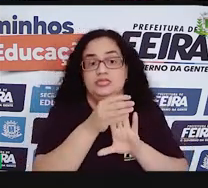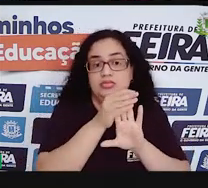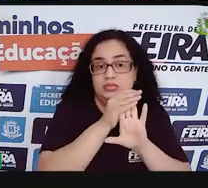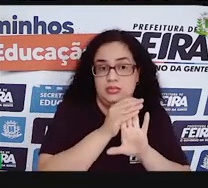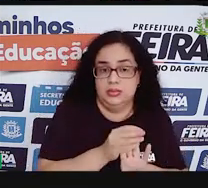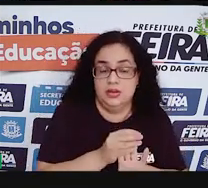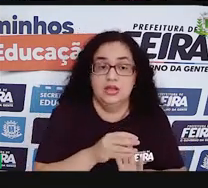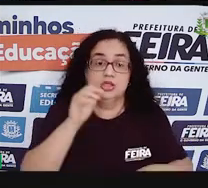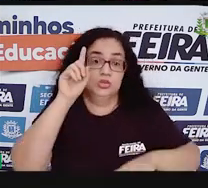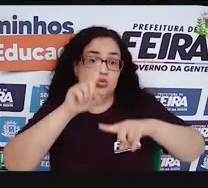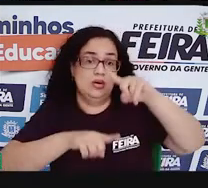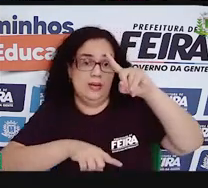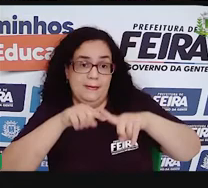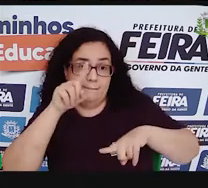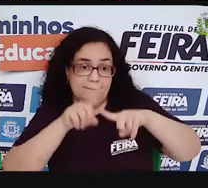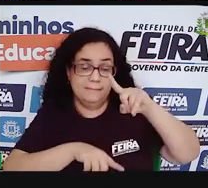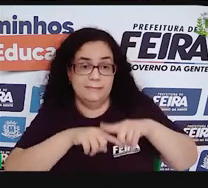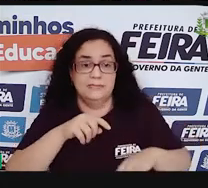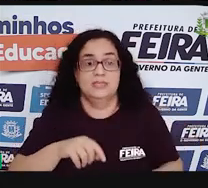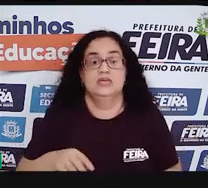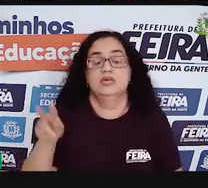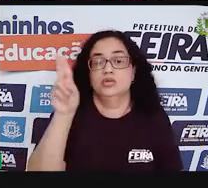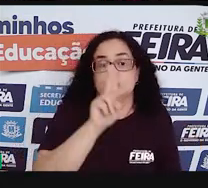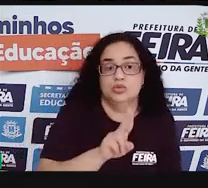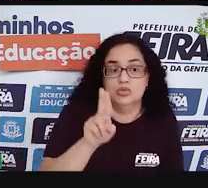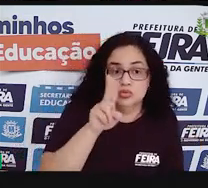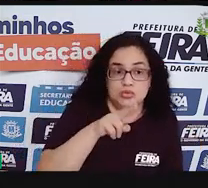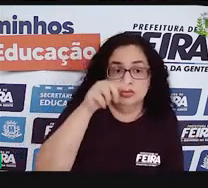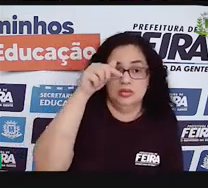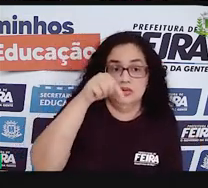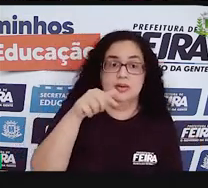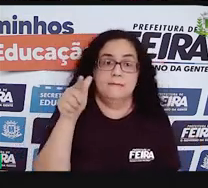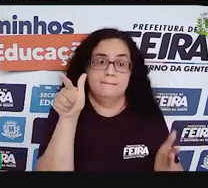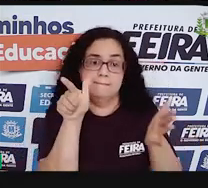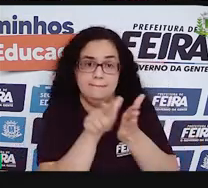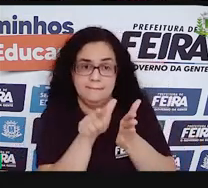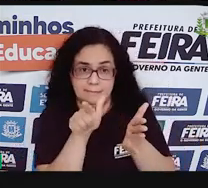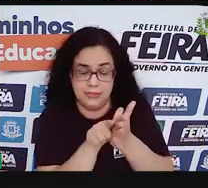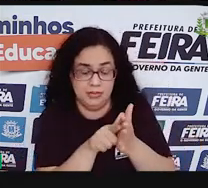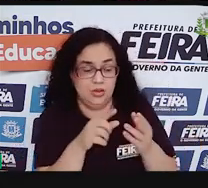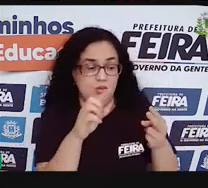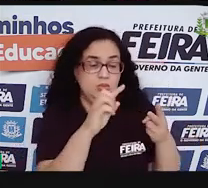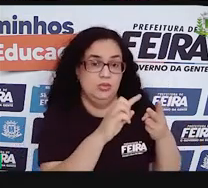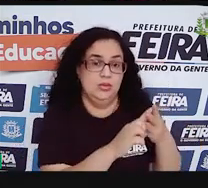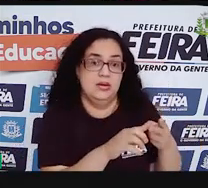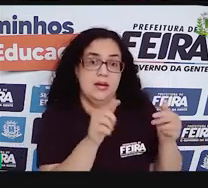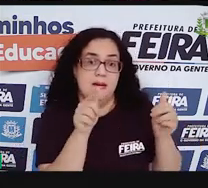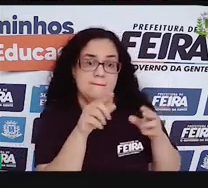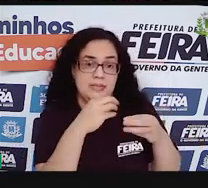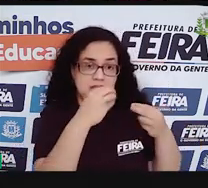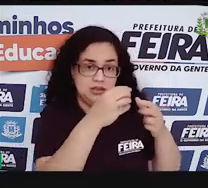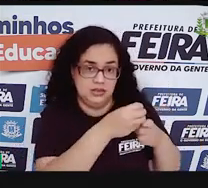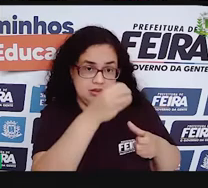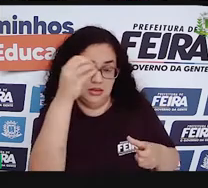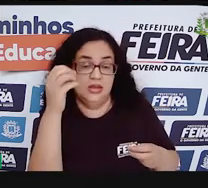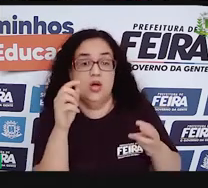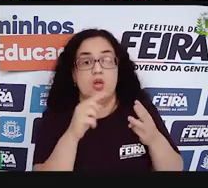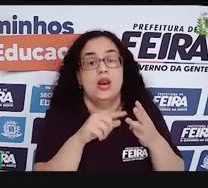dos materiais, a Pro vai utilizar aqui, ó, uma folha de papel, um pedaço de